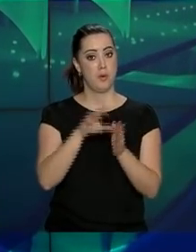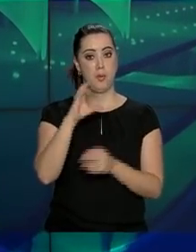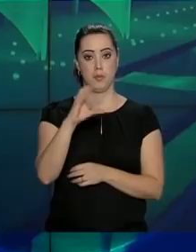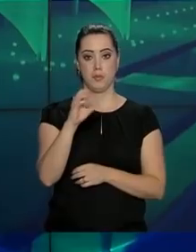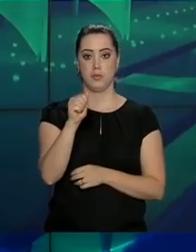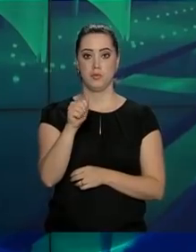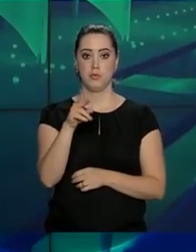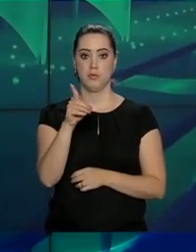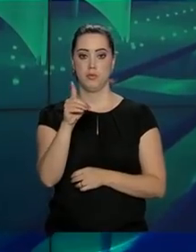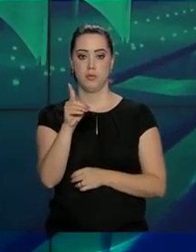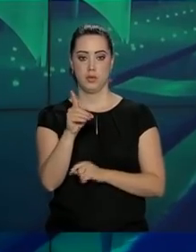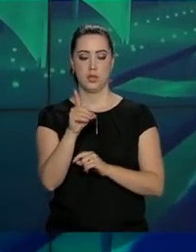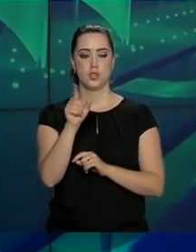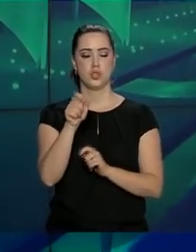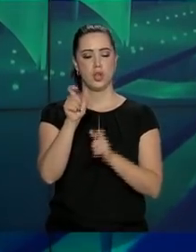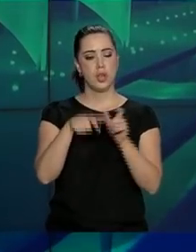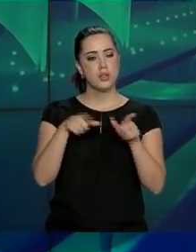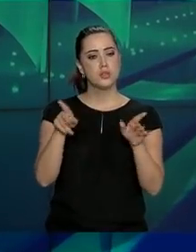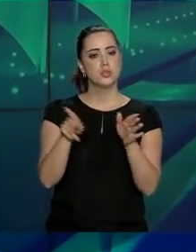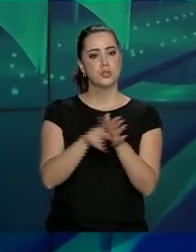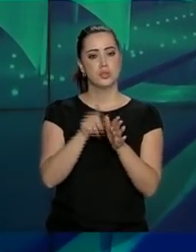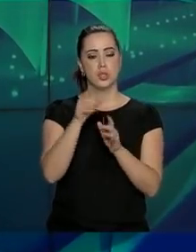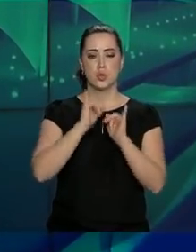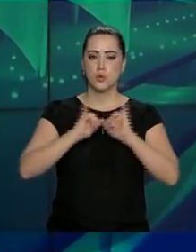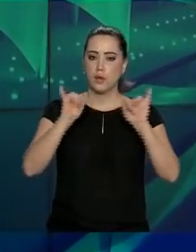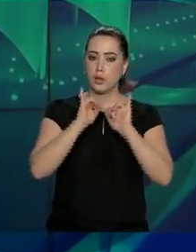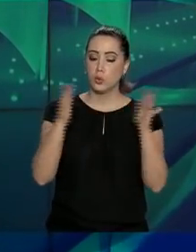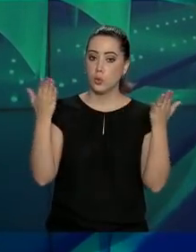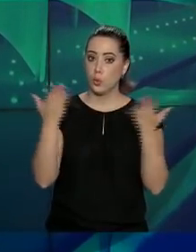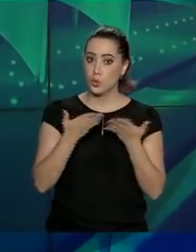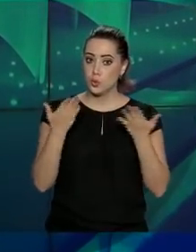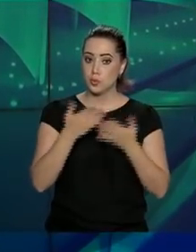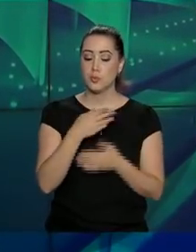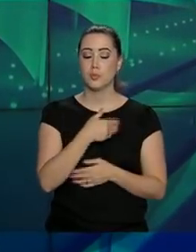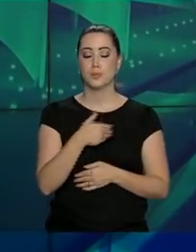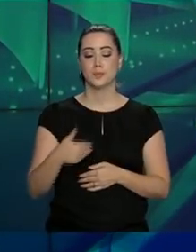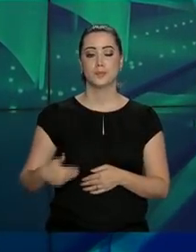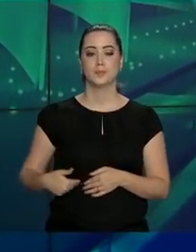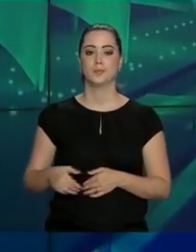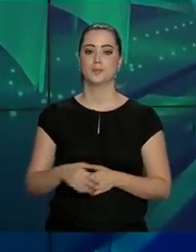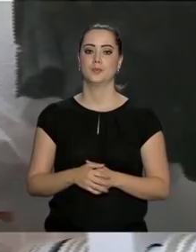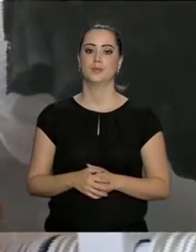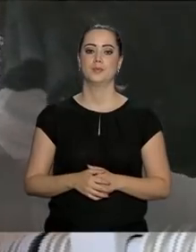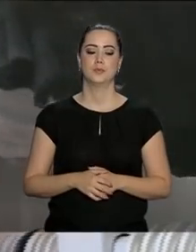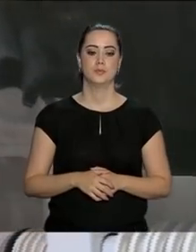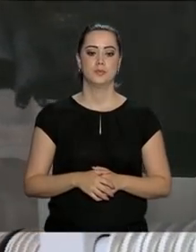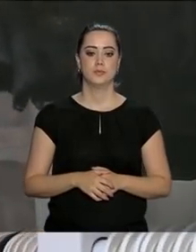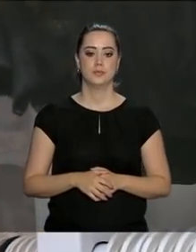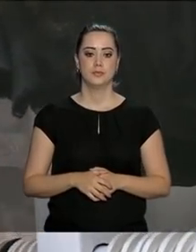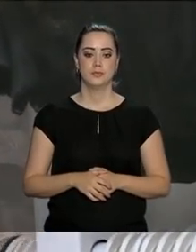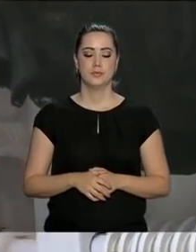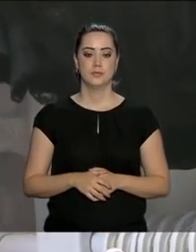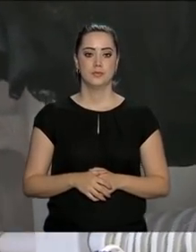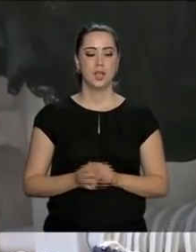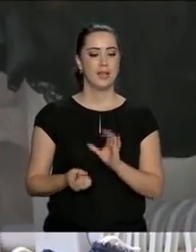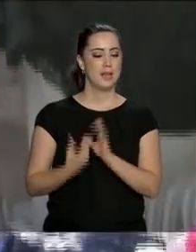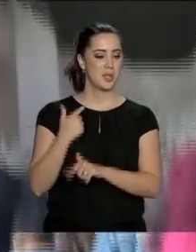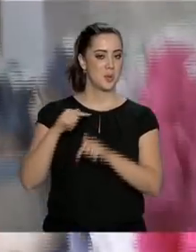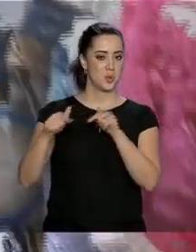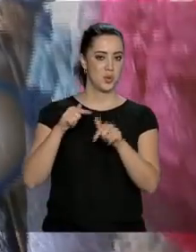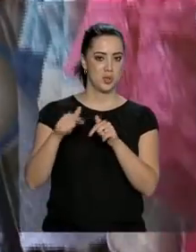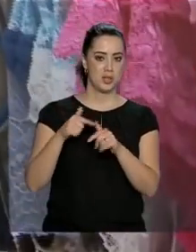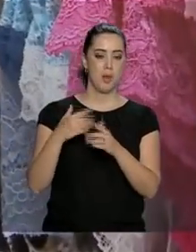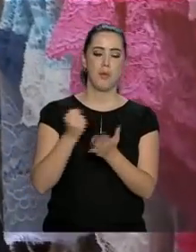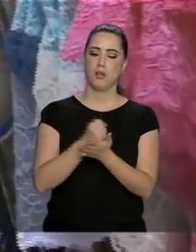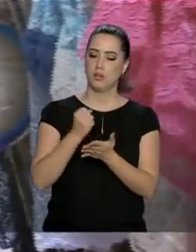são do Cadastro Geral de Empregados e Desempregados, divulgados hoje pelo governo. A geração de empregos